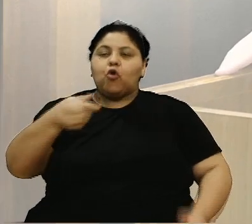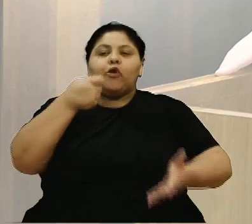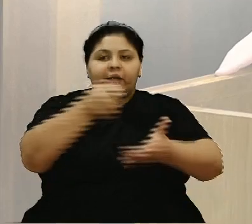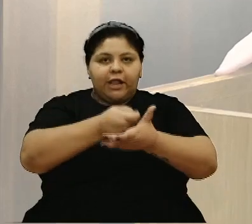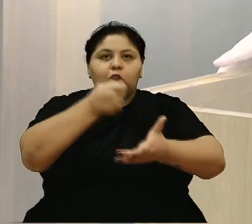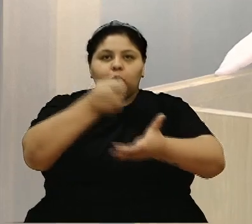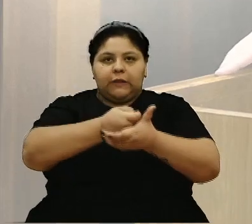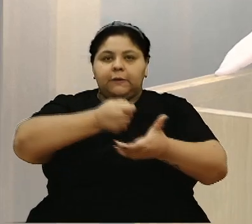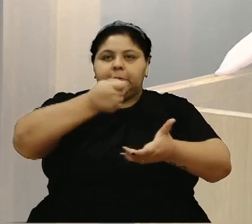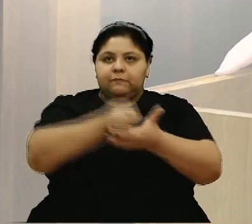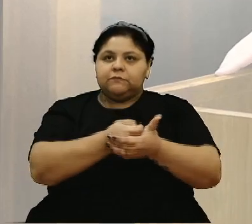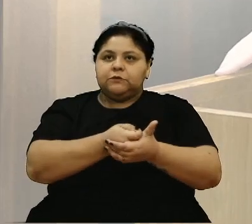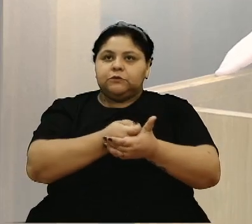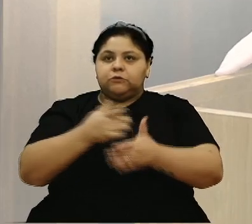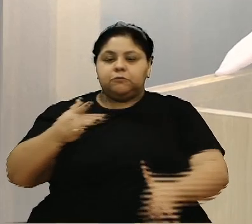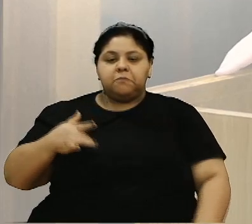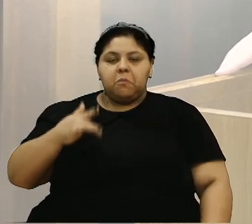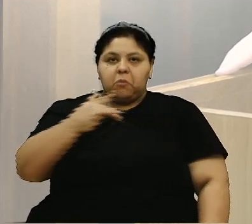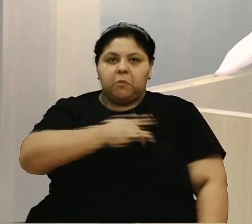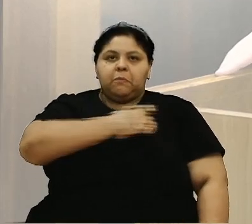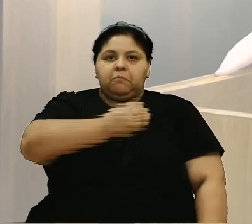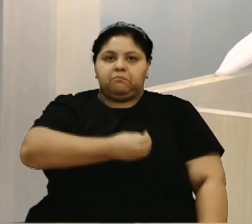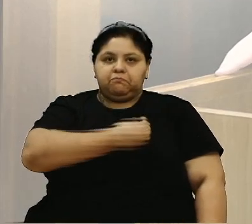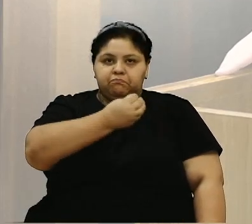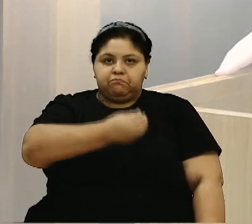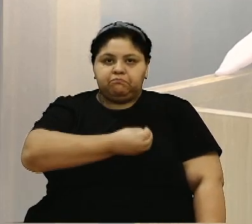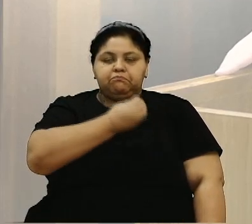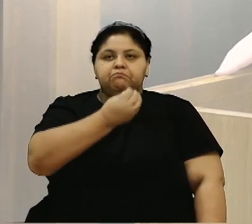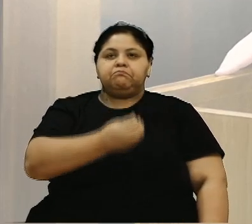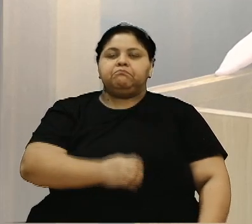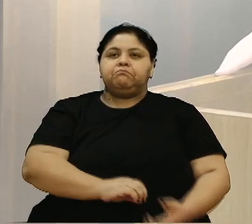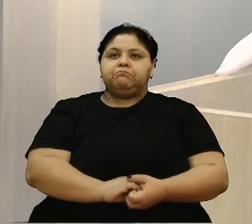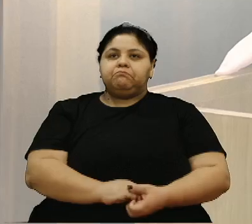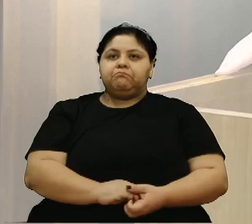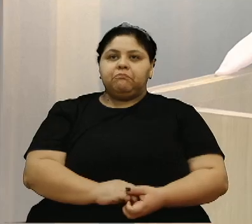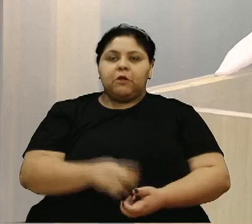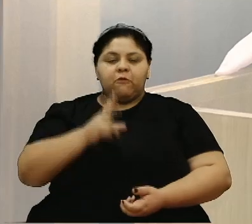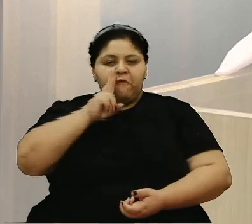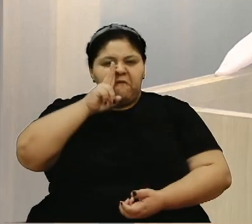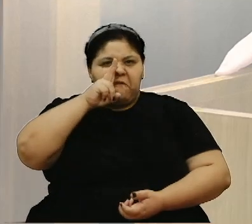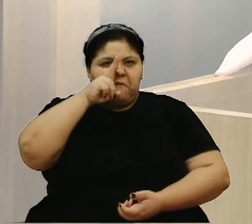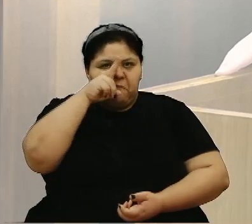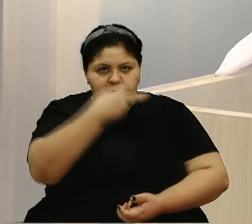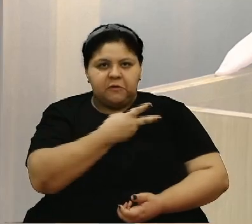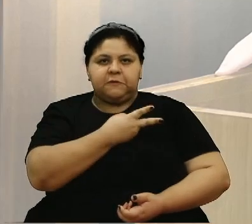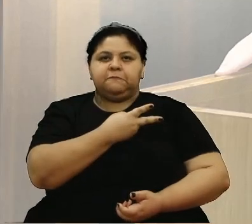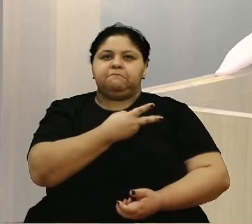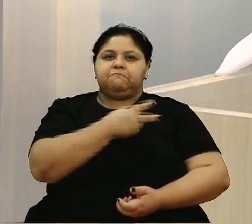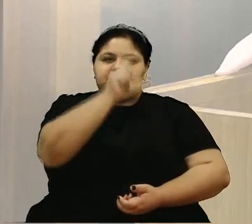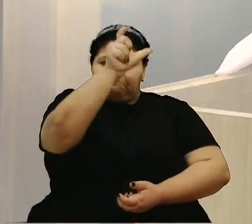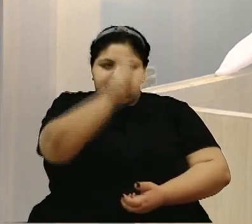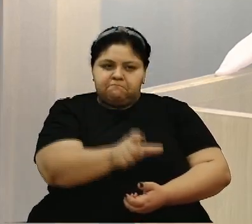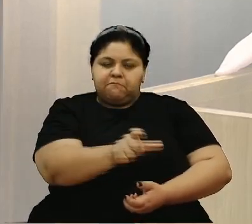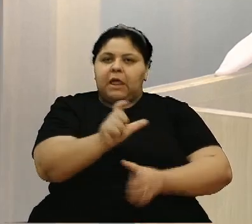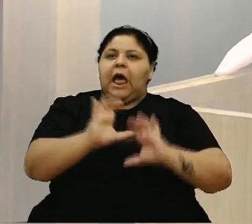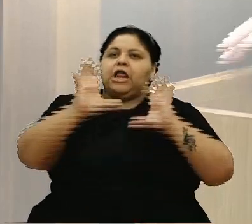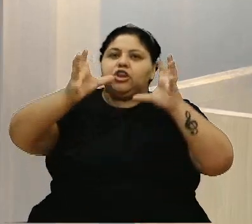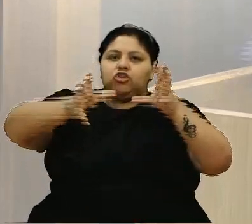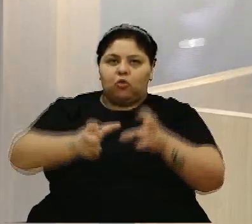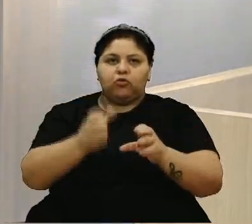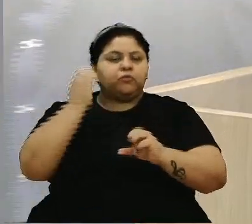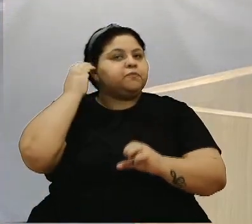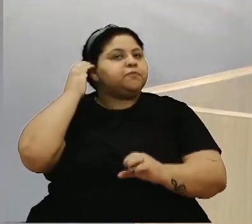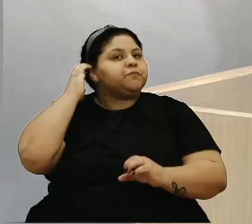insistentemente, por sua saúde, por sua vida, e é um grande guerreiro, um batalhador também. Então, a todos que